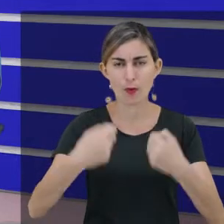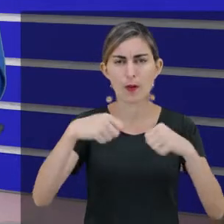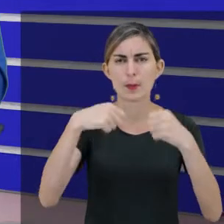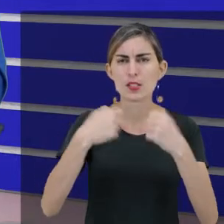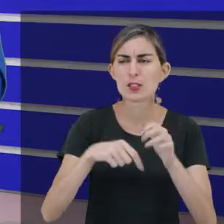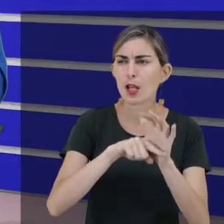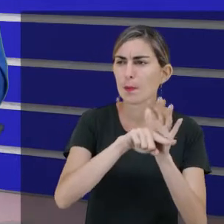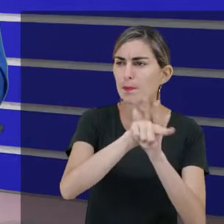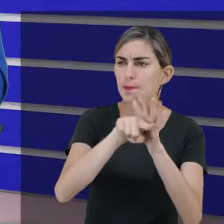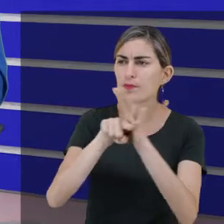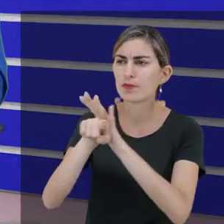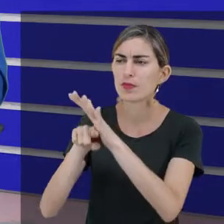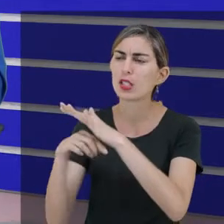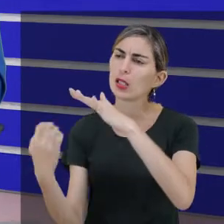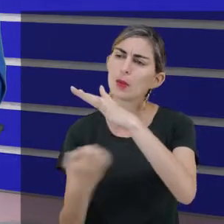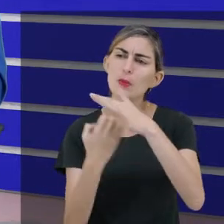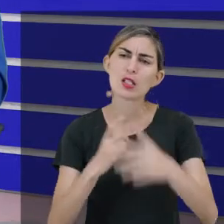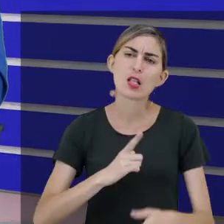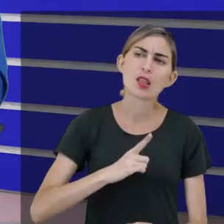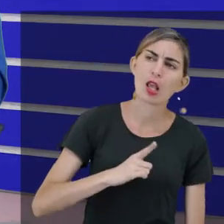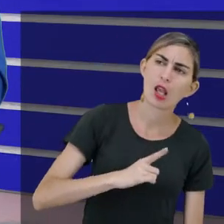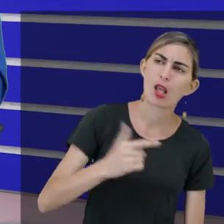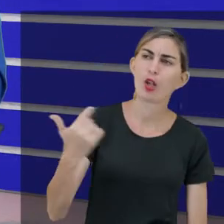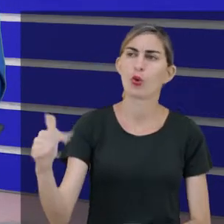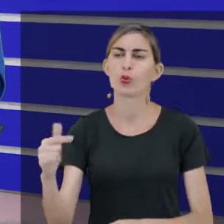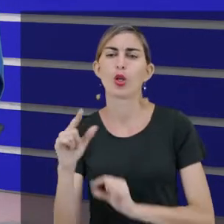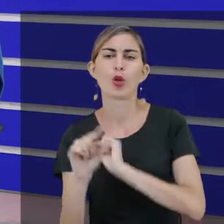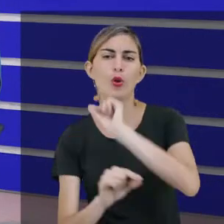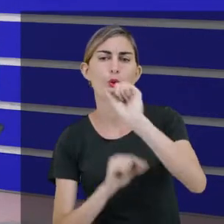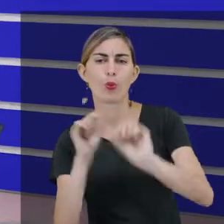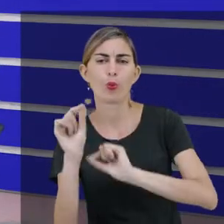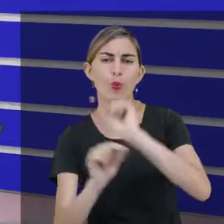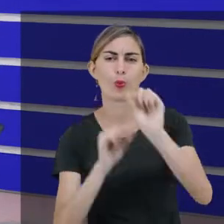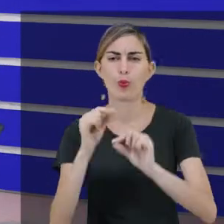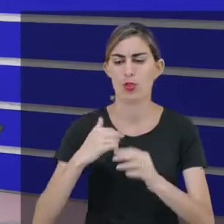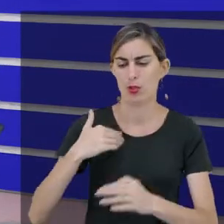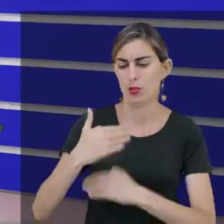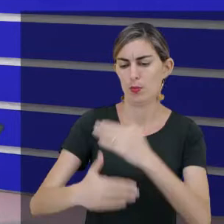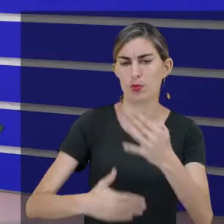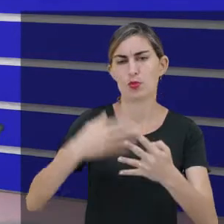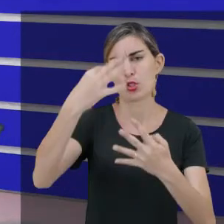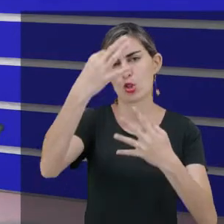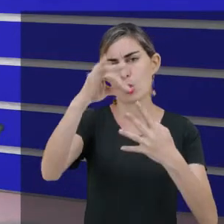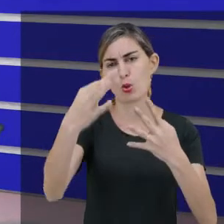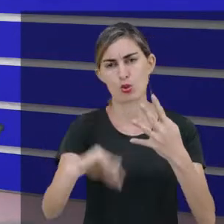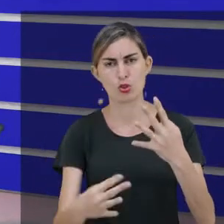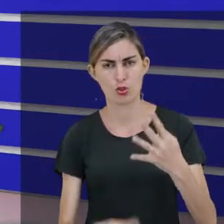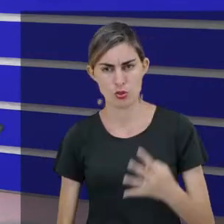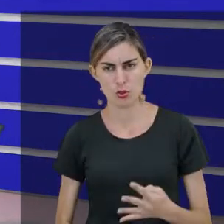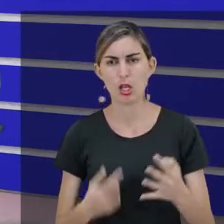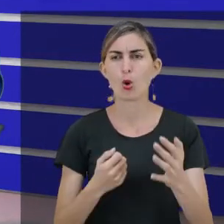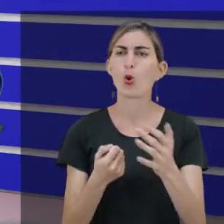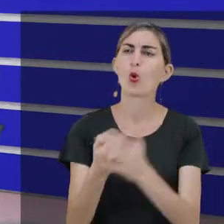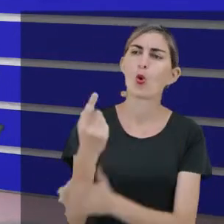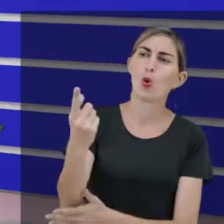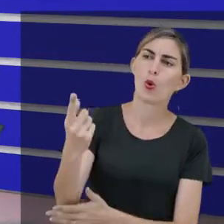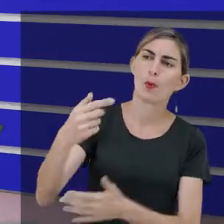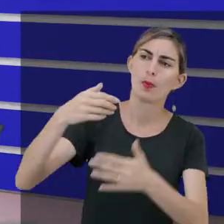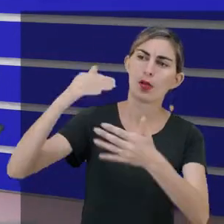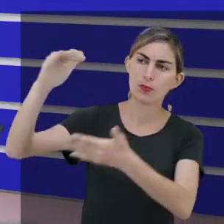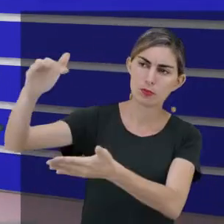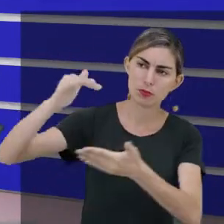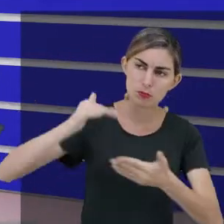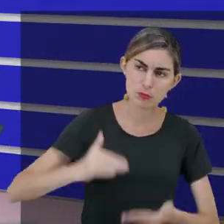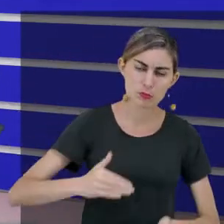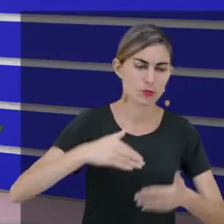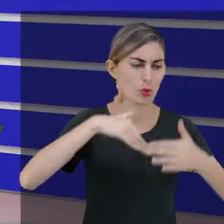que a empresa está? O que é que ela tem hoje, né? Se eu traduzir para vocês no processo de logística, como é que ela compra, como ela armazena e como ela